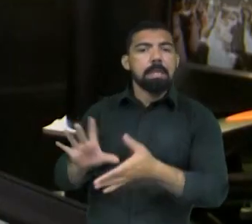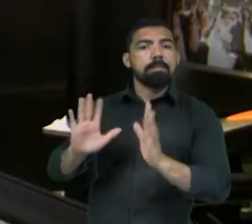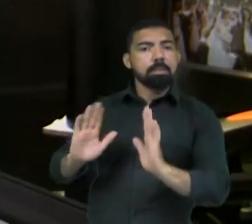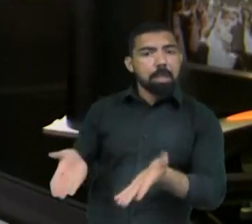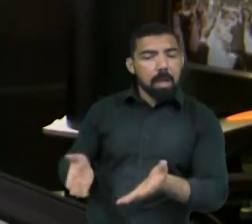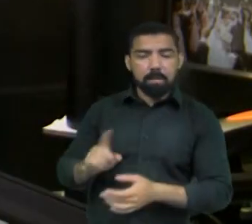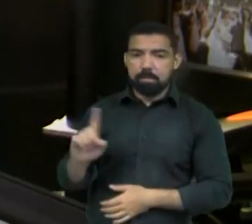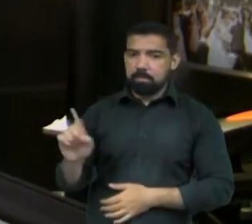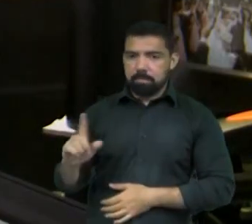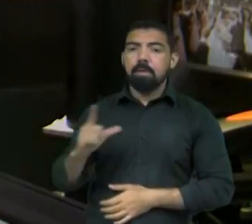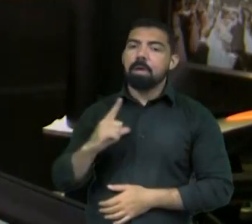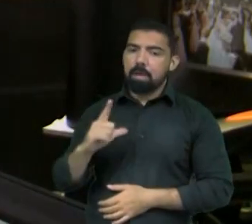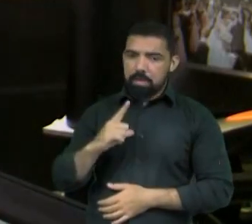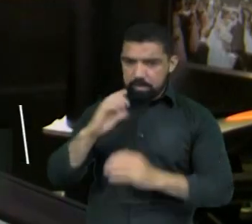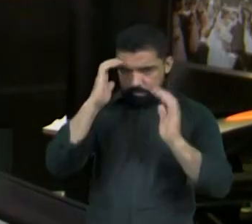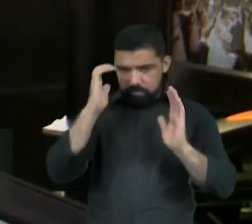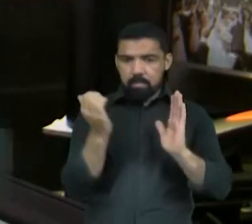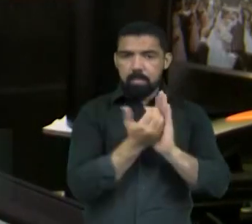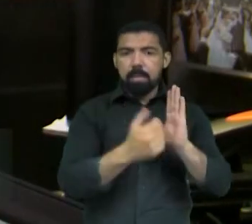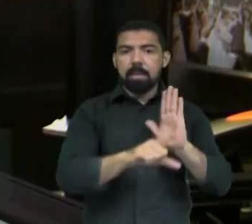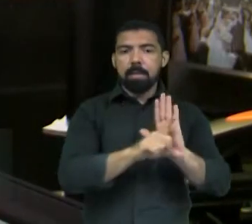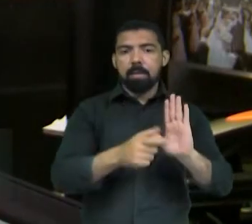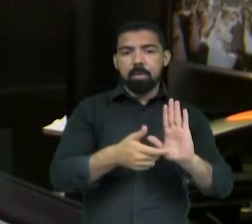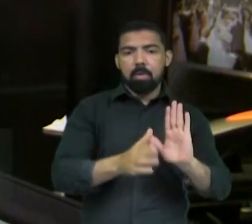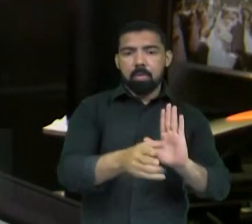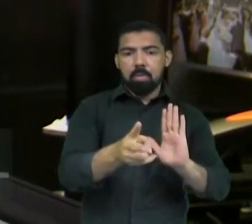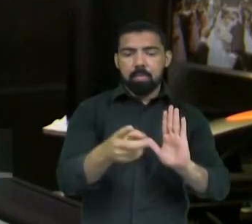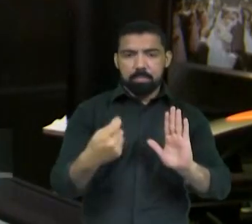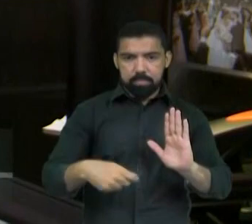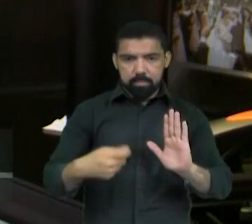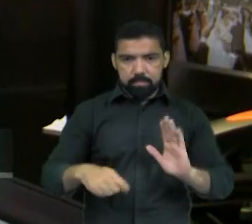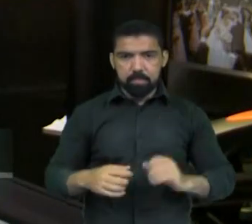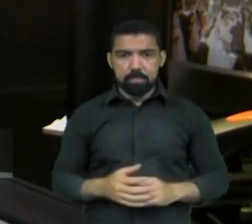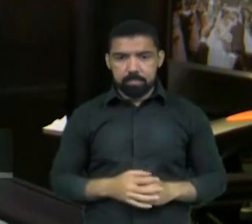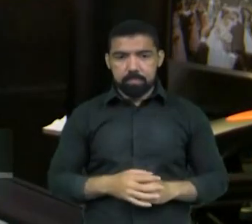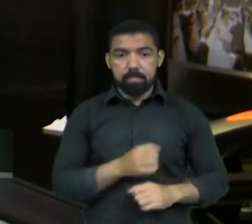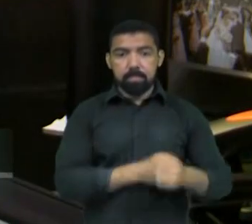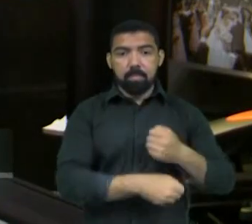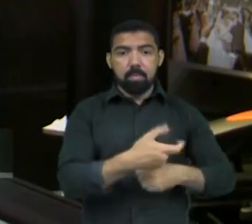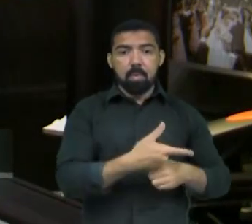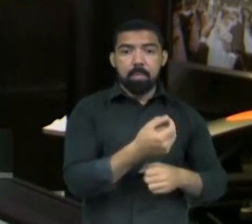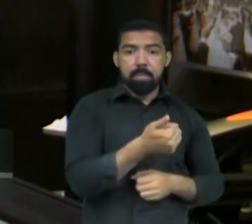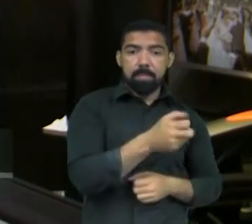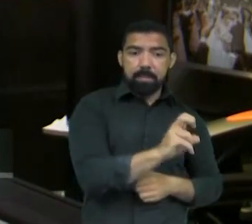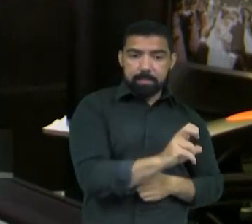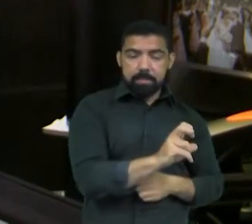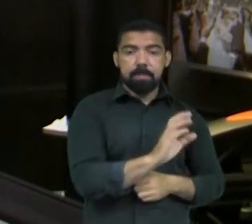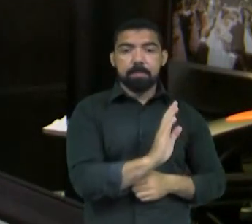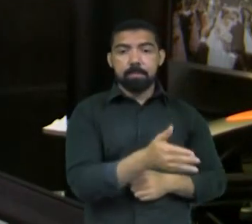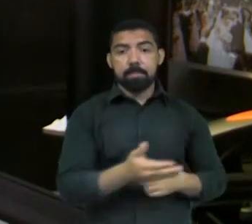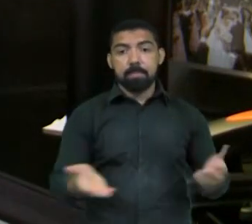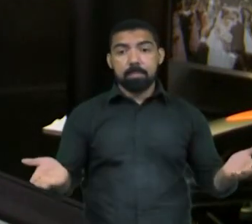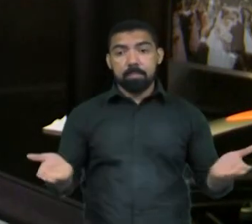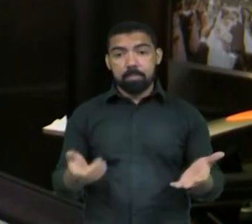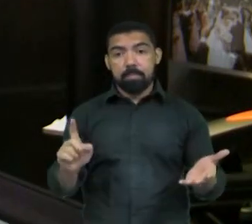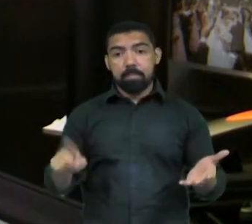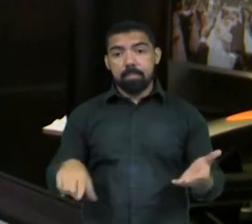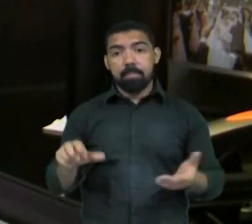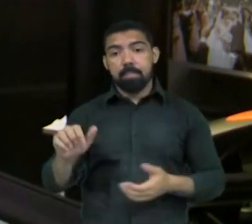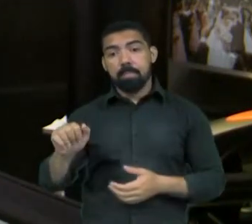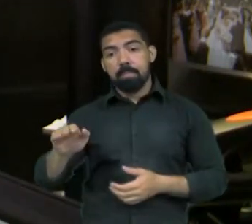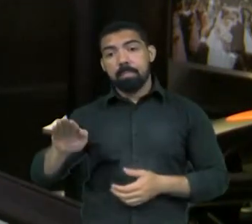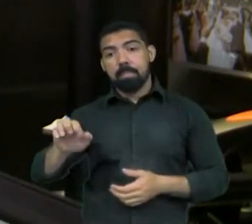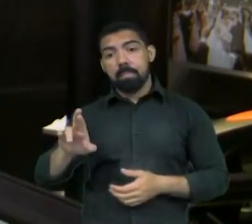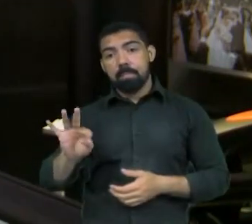me li, a mídia já estava no regime semiaberto desde 2015 e agora alcançou a possibilidade de regime aberto. Então